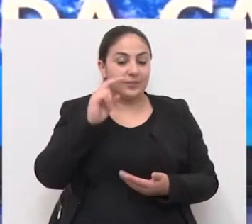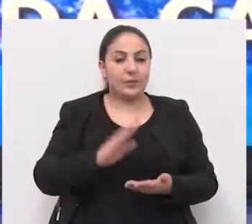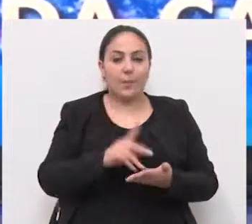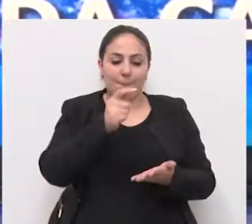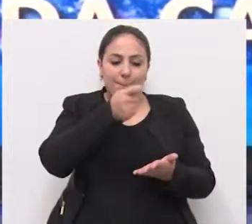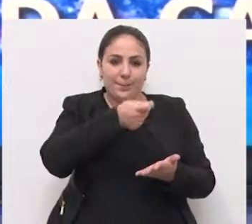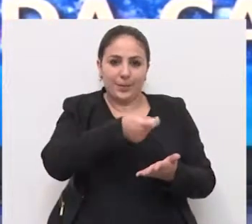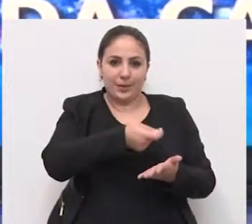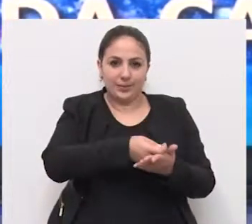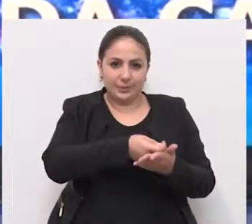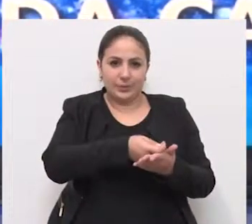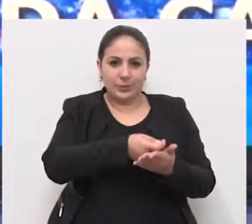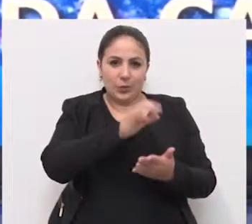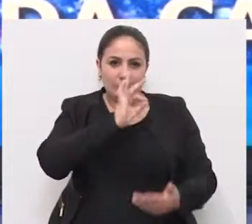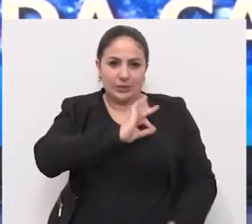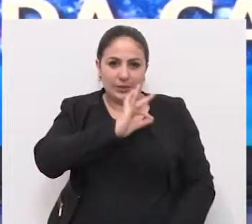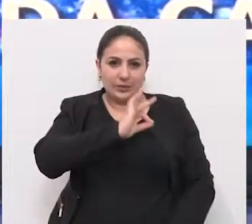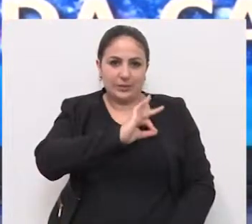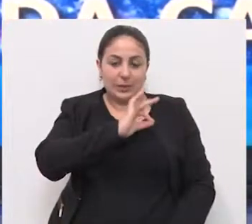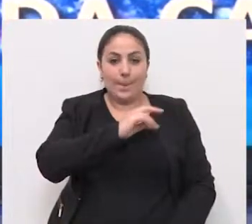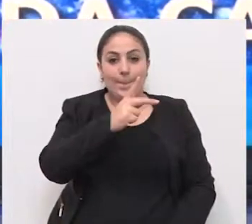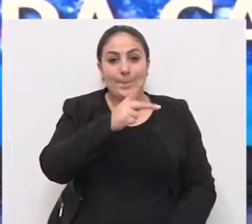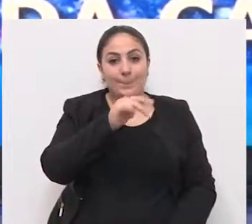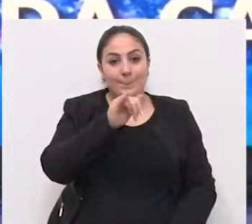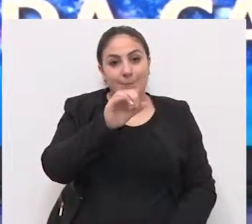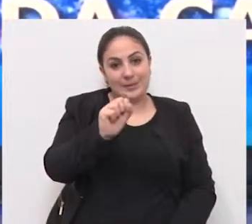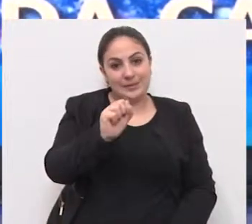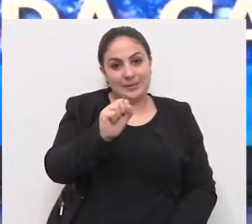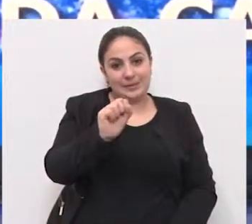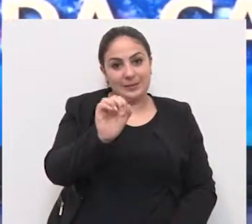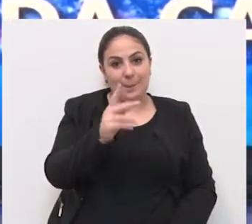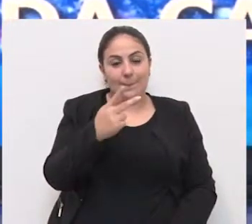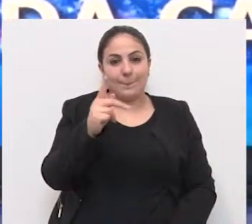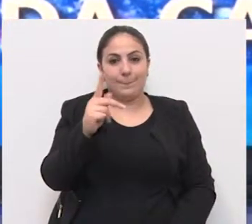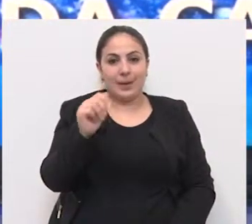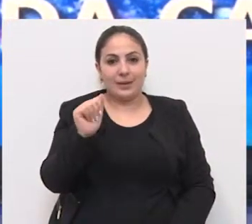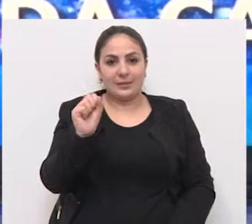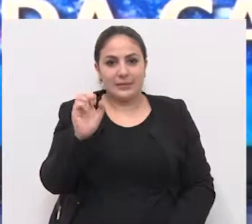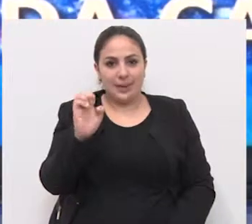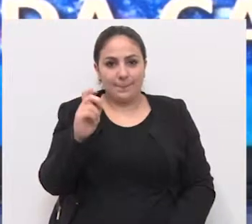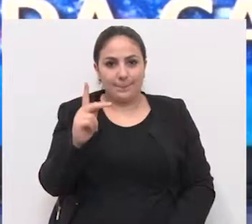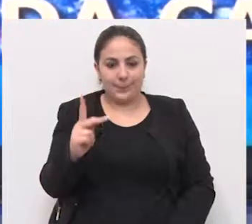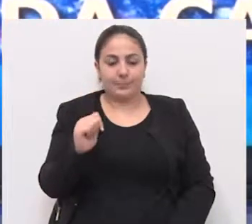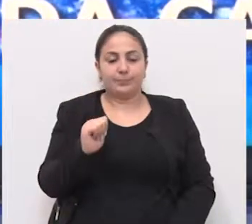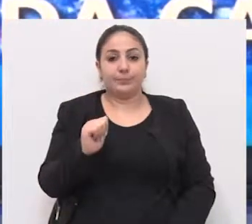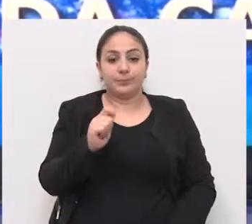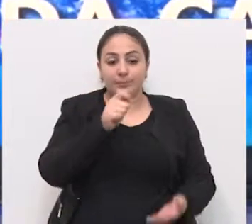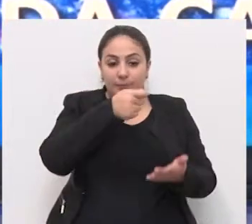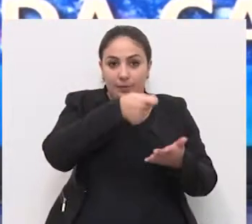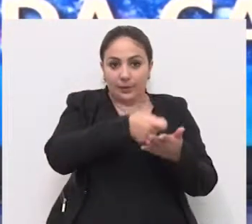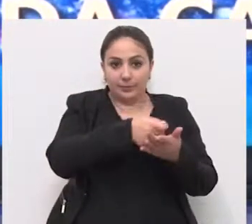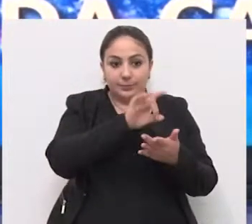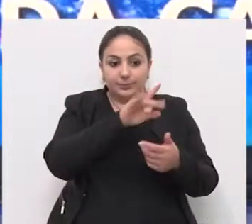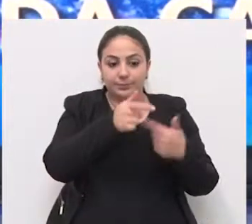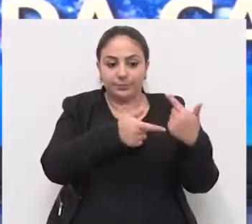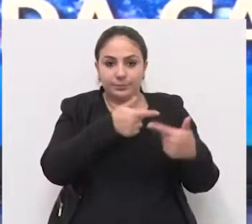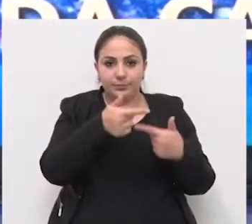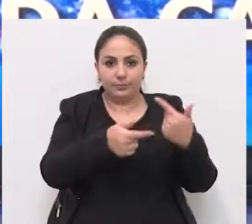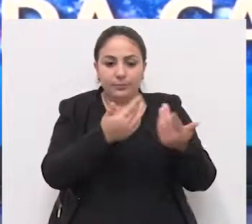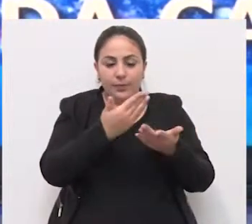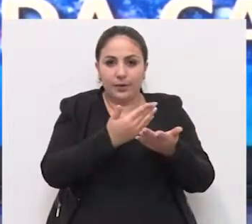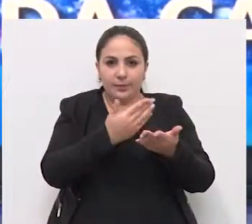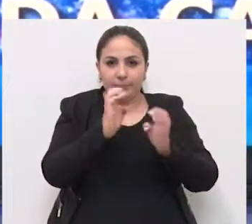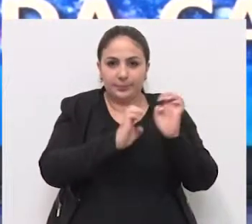Começou nesta quinta-feira o pagamento do abono salarial do PIS/PASEP. No caso do PIS, o pagamento será